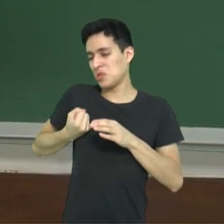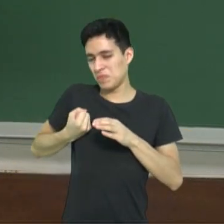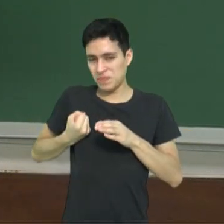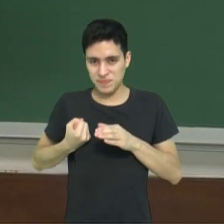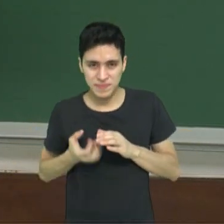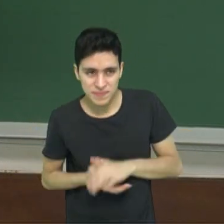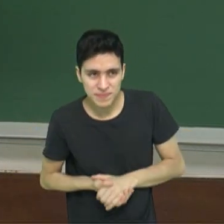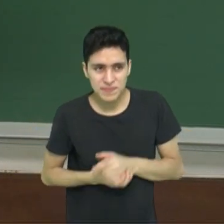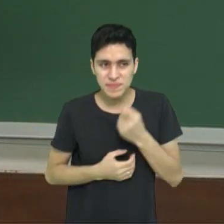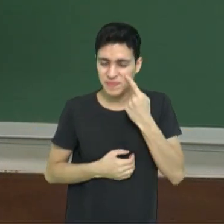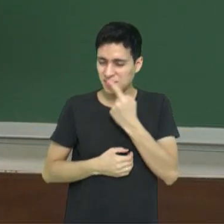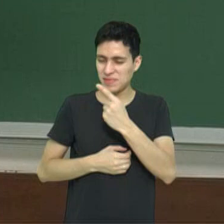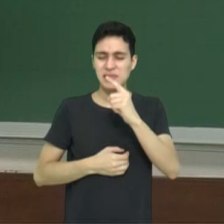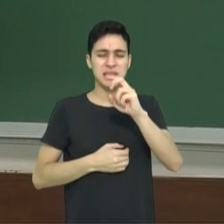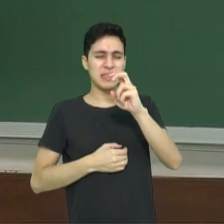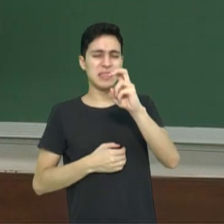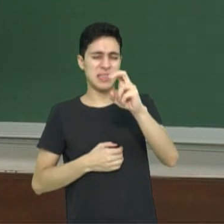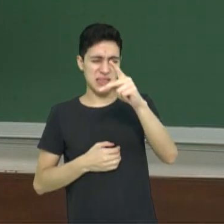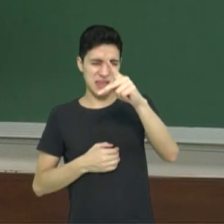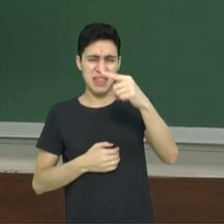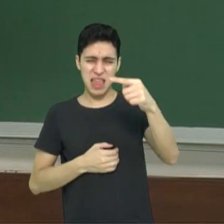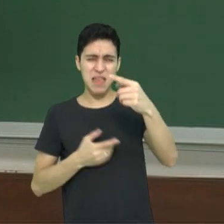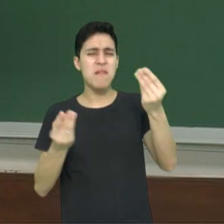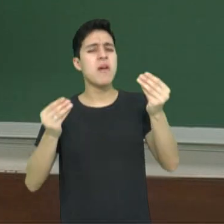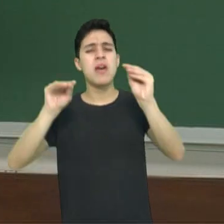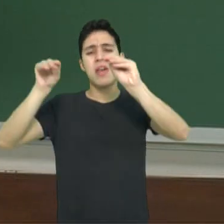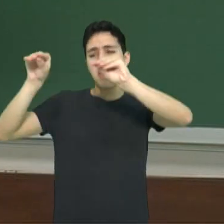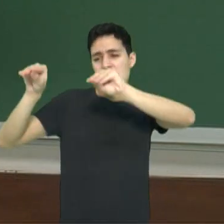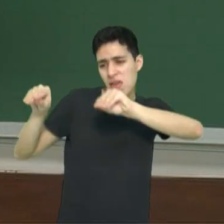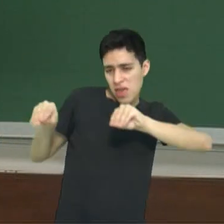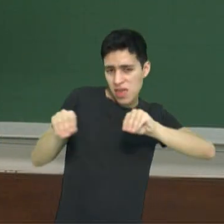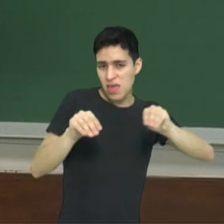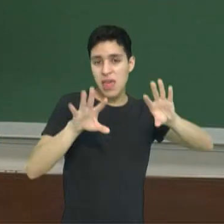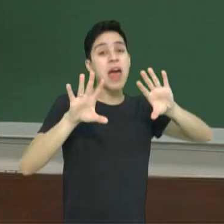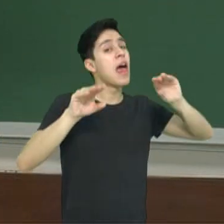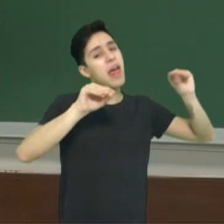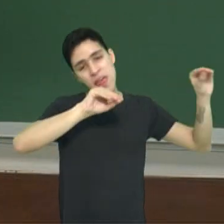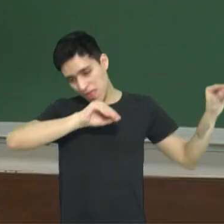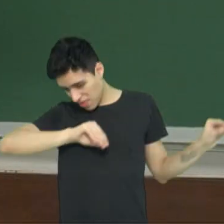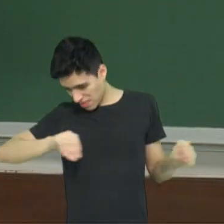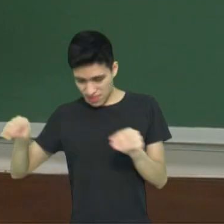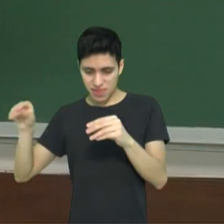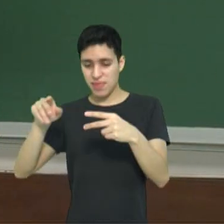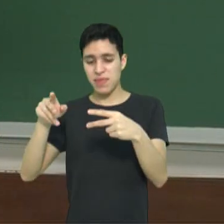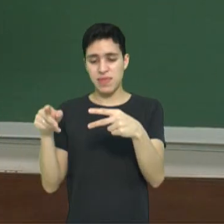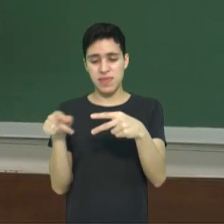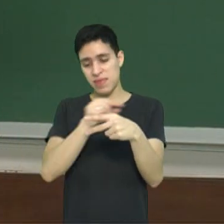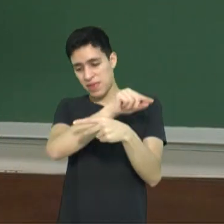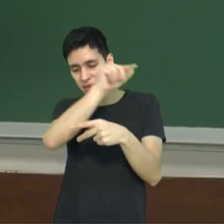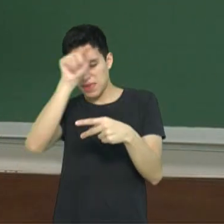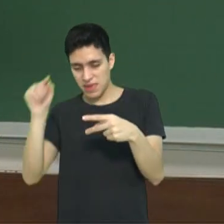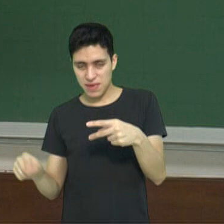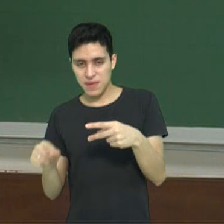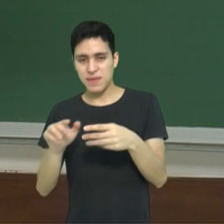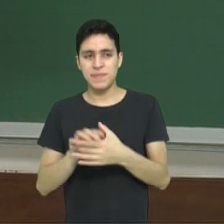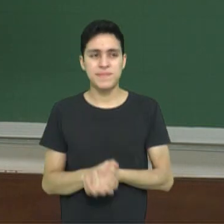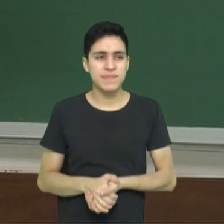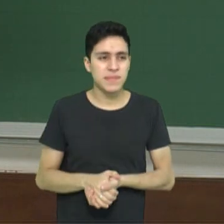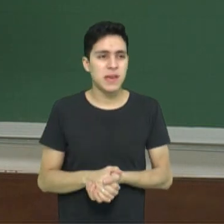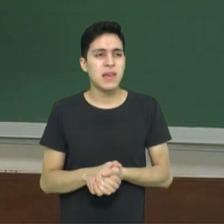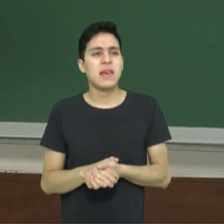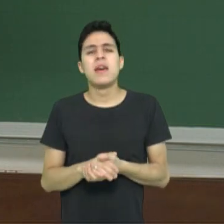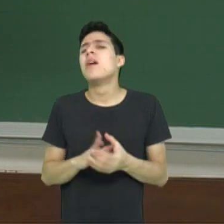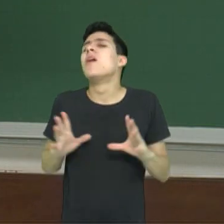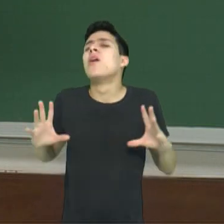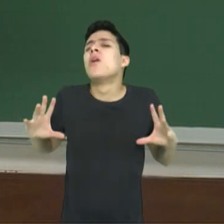estão vendo que esse 5P está negativo? O que eu fiz? Joguei ele lá para o segundo membro, ó, depois do sinal de igual. Aí